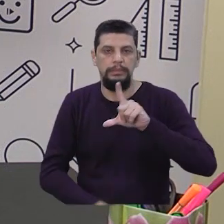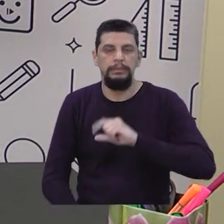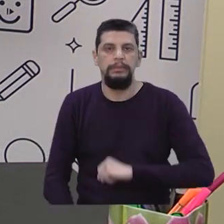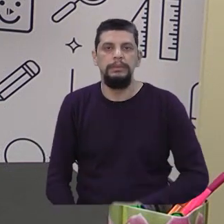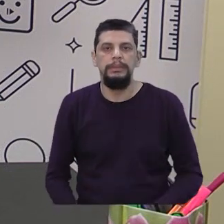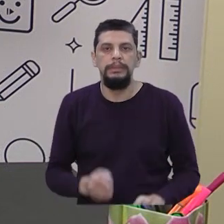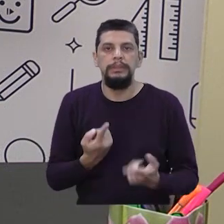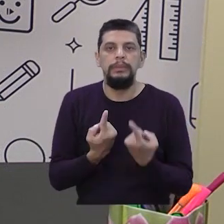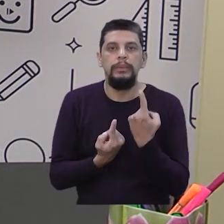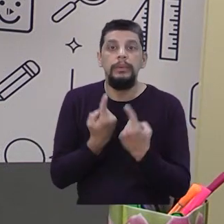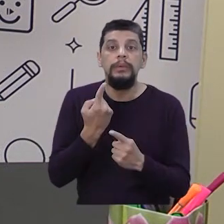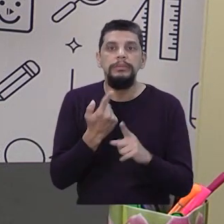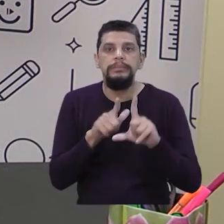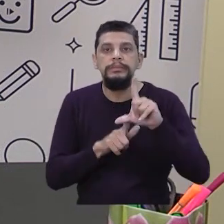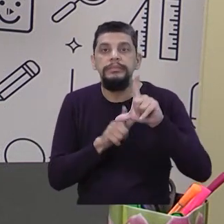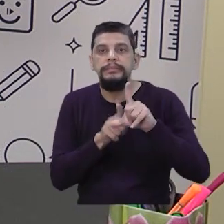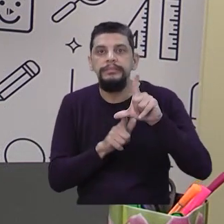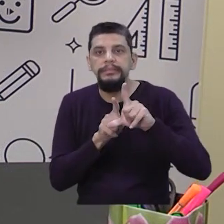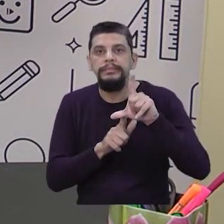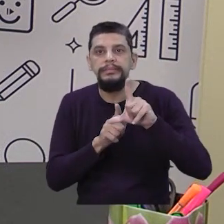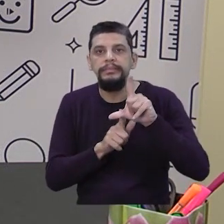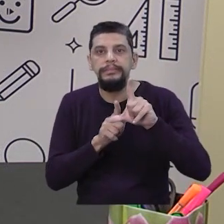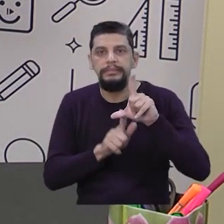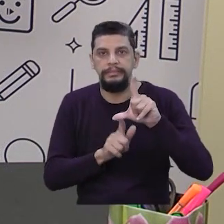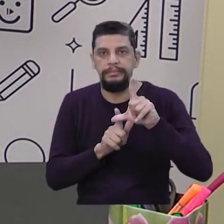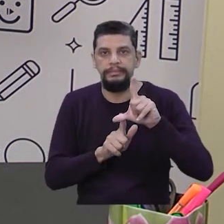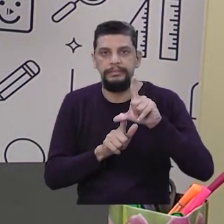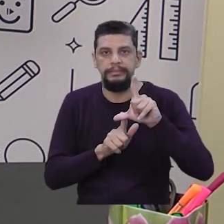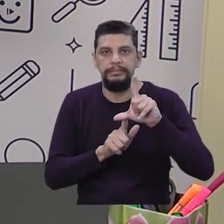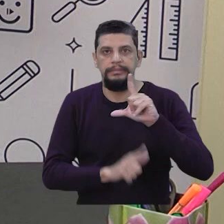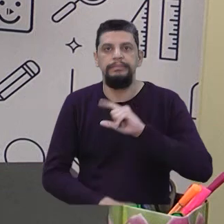Qual letrinha que faz R? Ar.